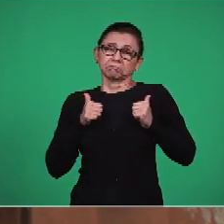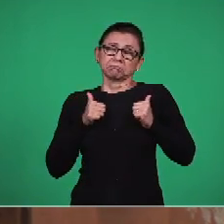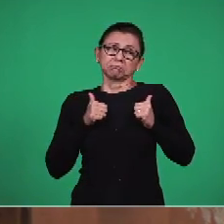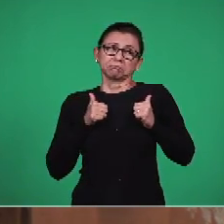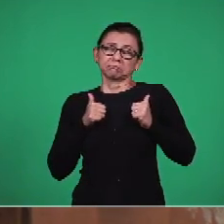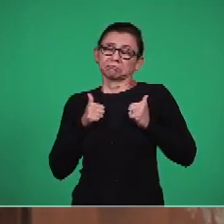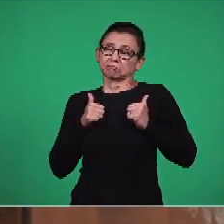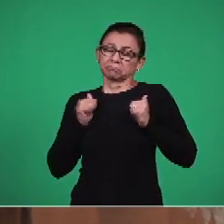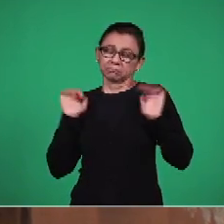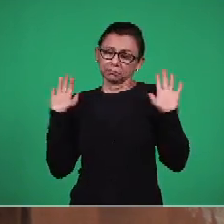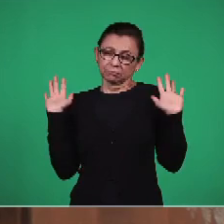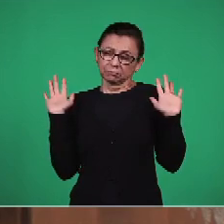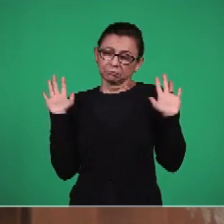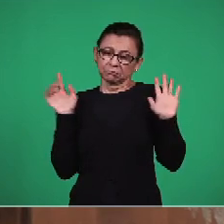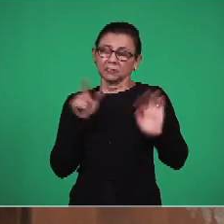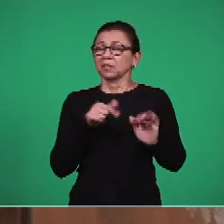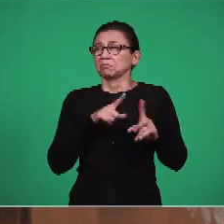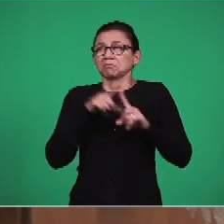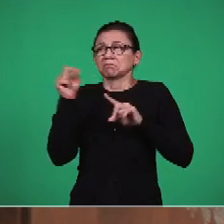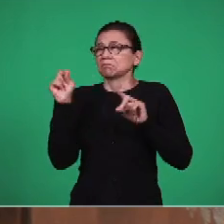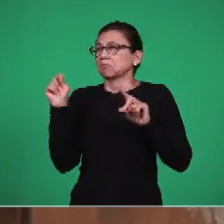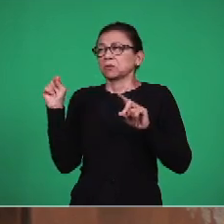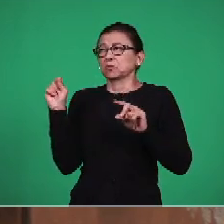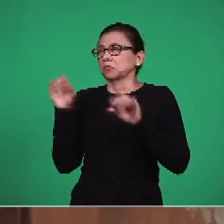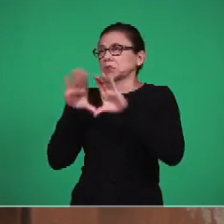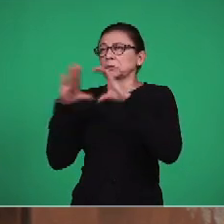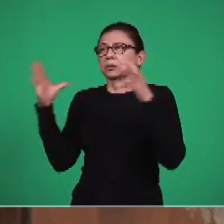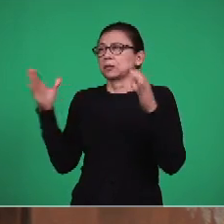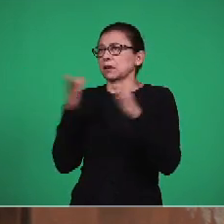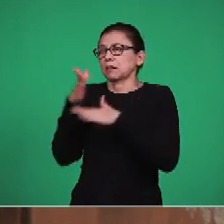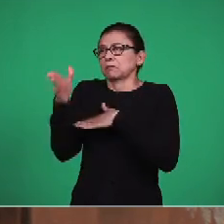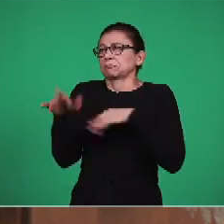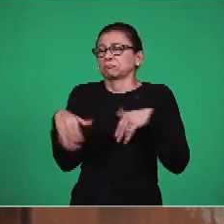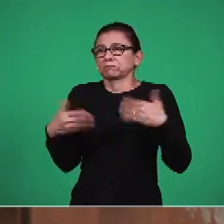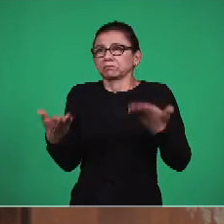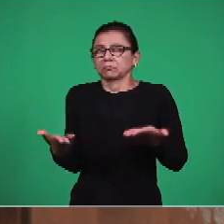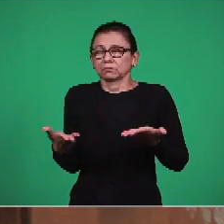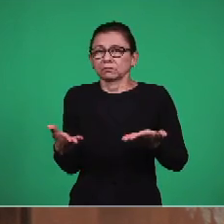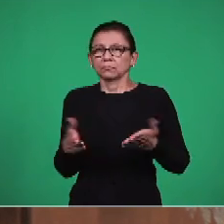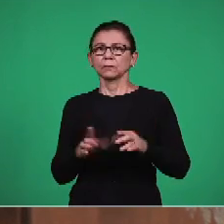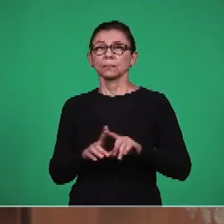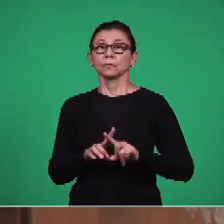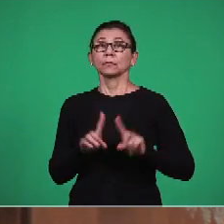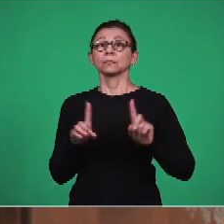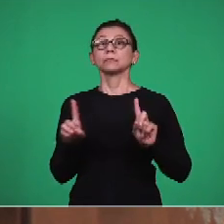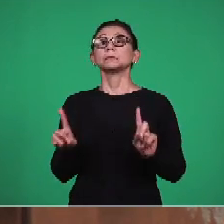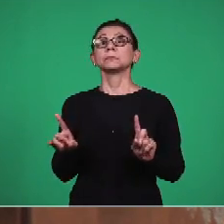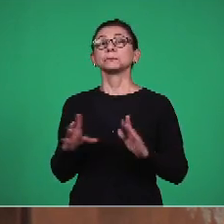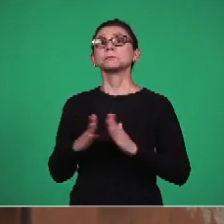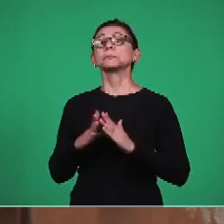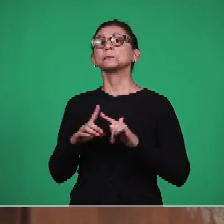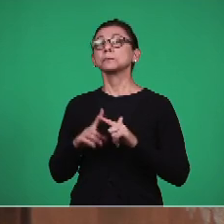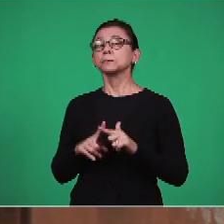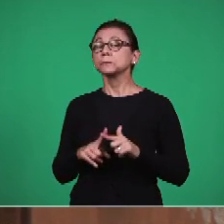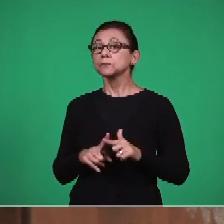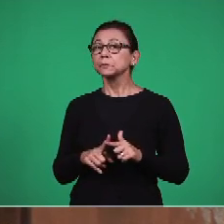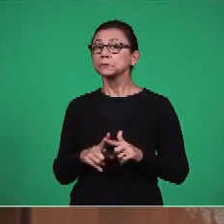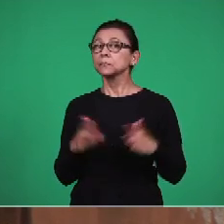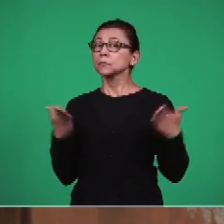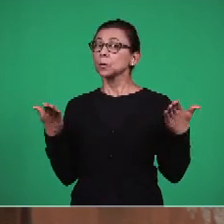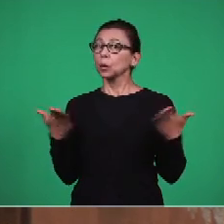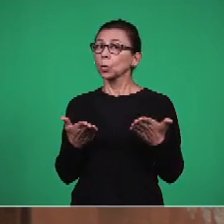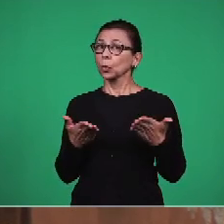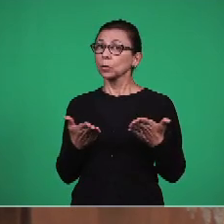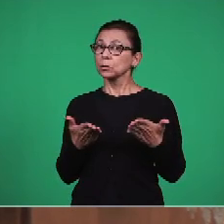mundo esperando vai para o céu, e isso é ótimo. Só tem uma coisa, a igreja dos nossos dias tem que estar